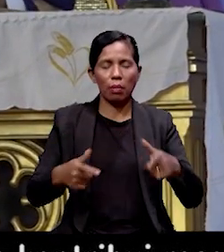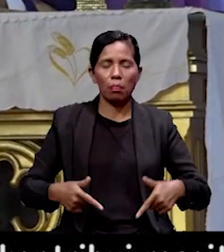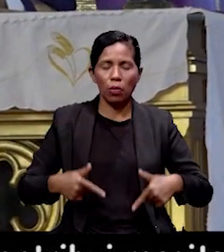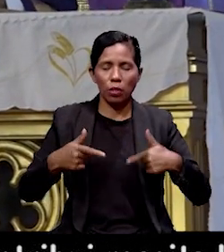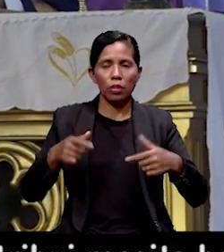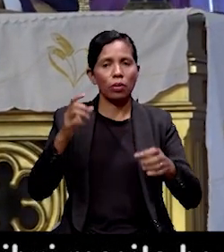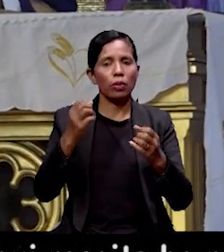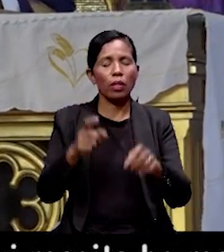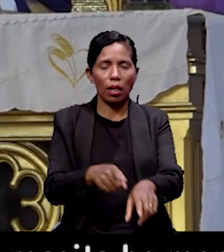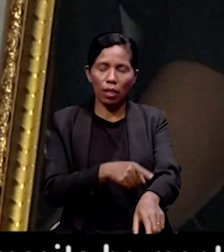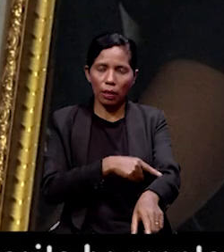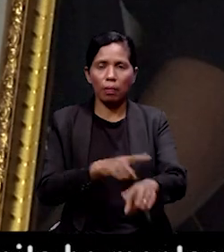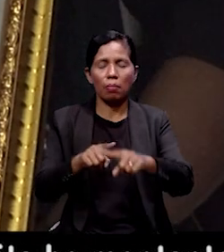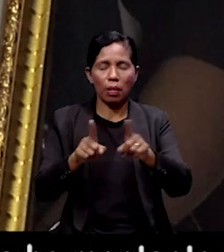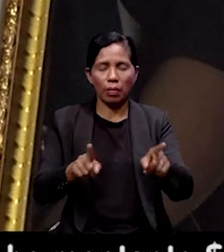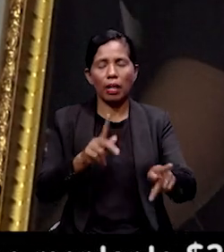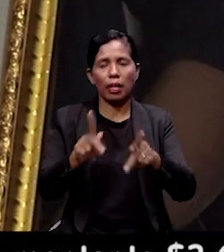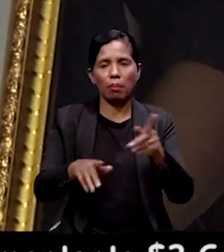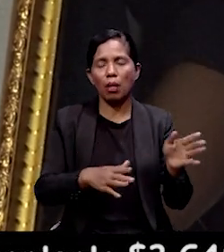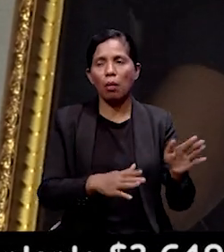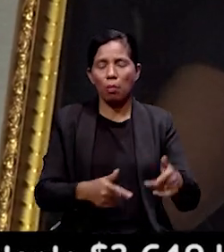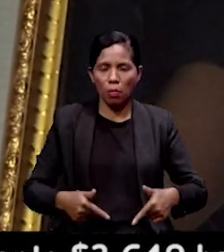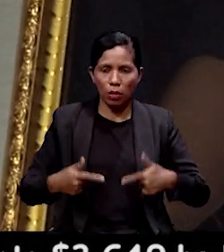mebe ema moris se mate tuir destino.